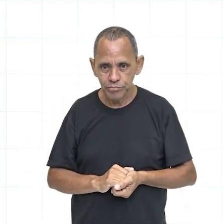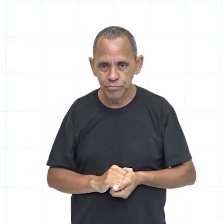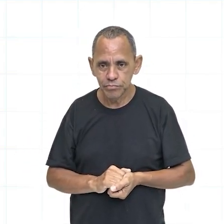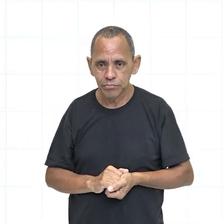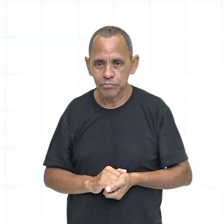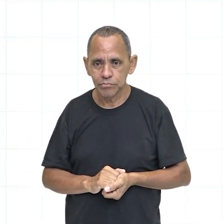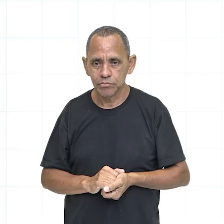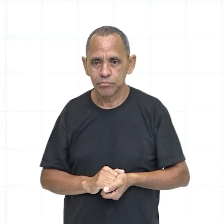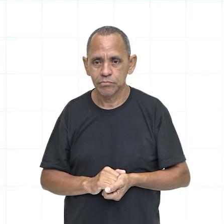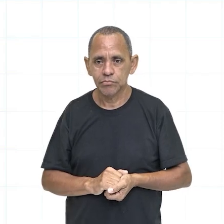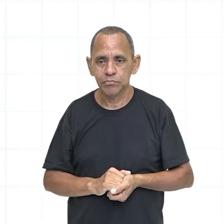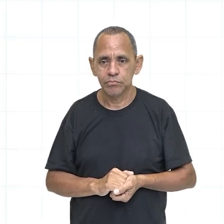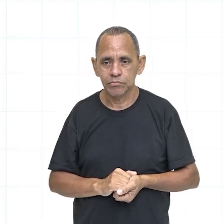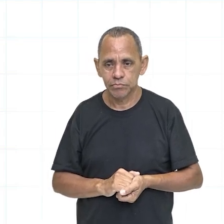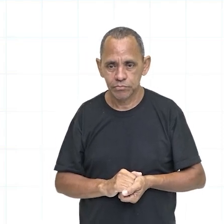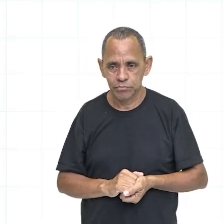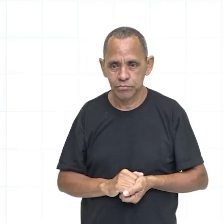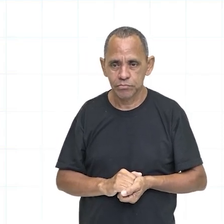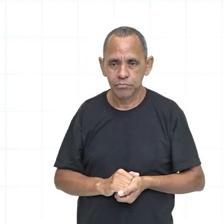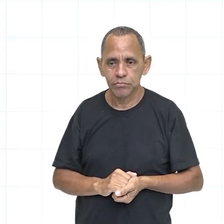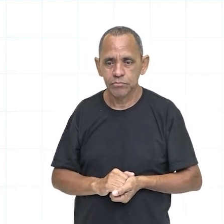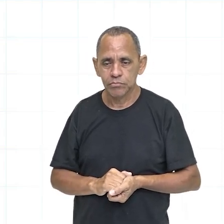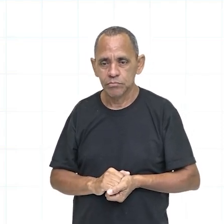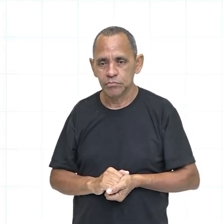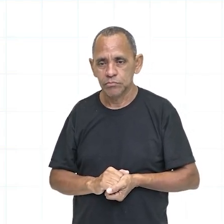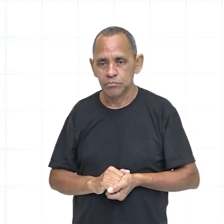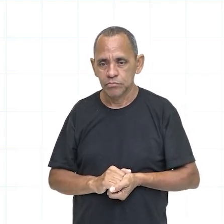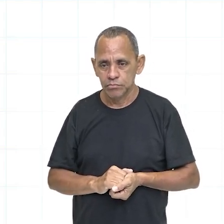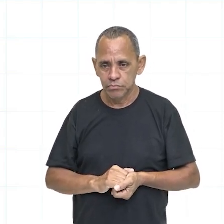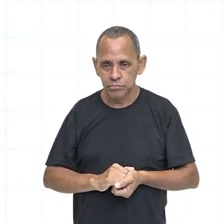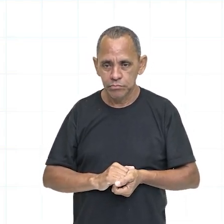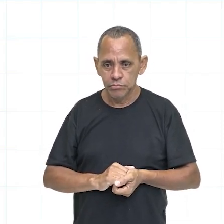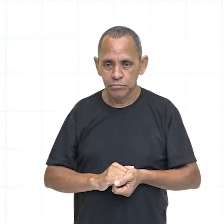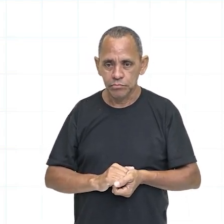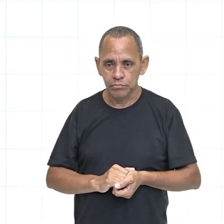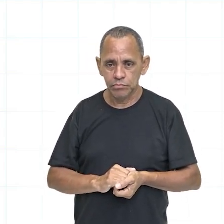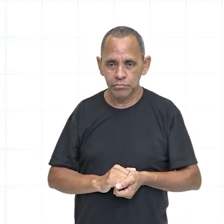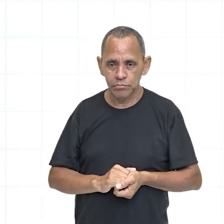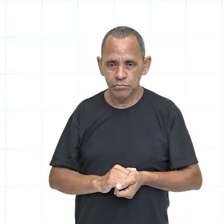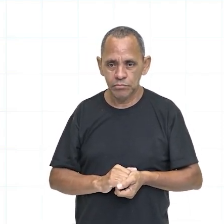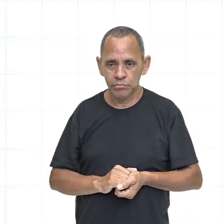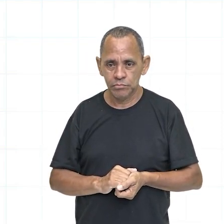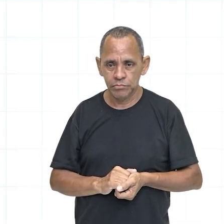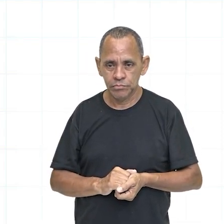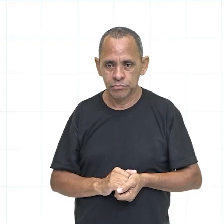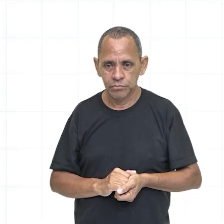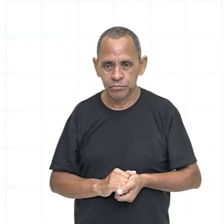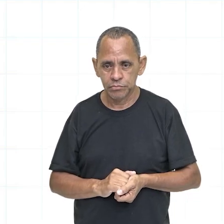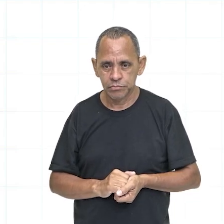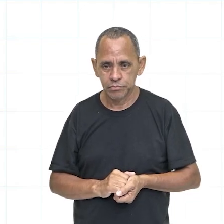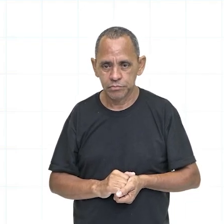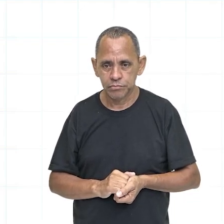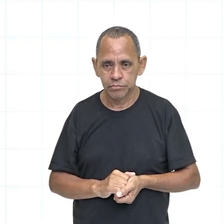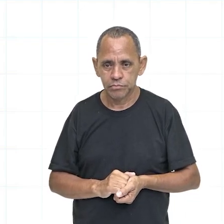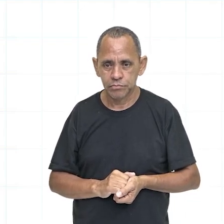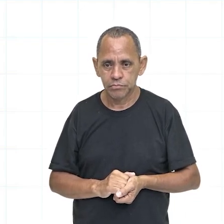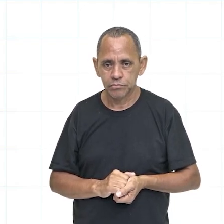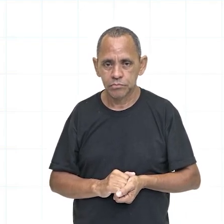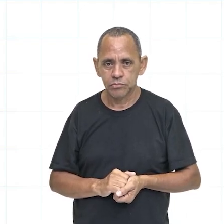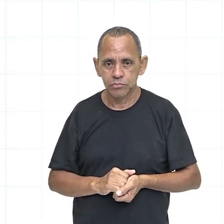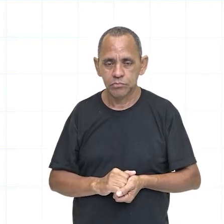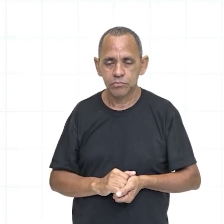consequently, que significa consequentemente, em consequência. Então, vamos repetir aqui comigo, né? A palavra